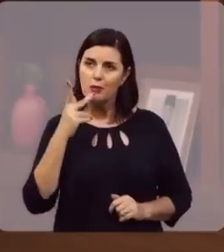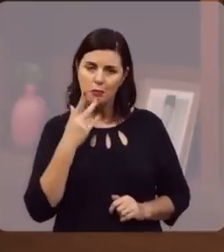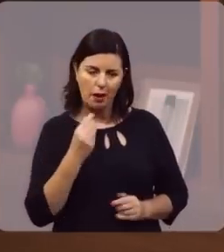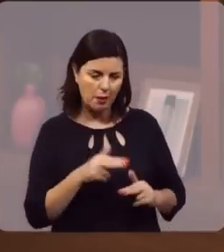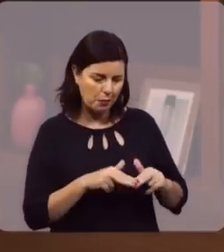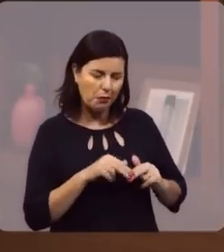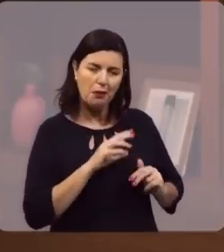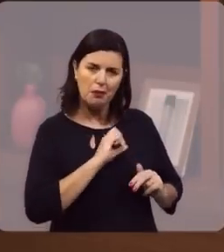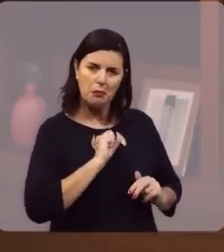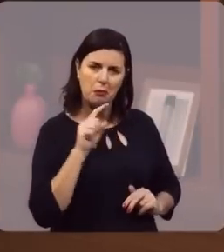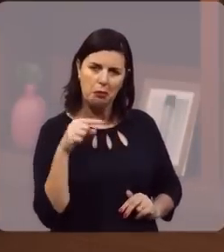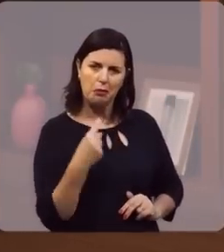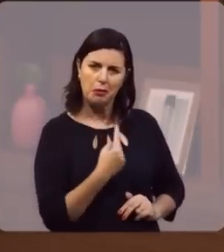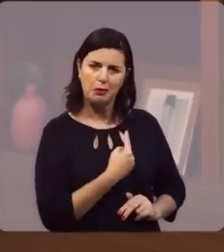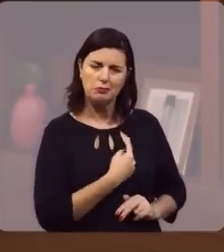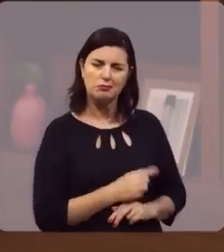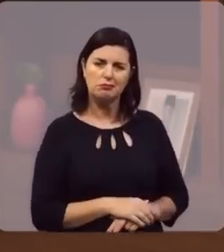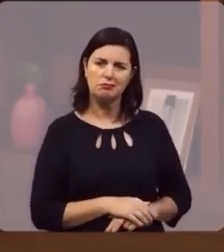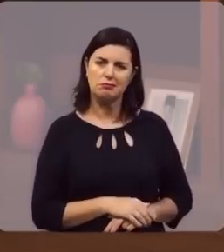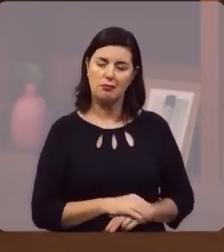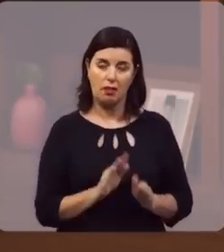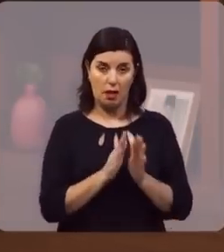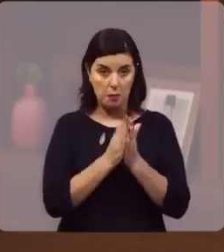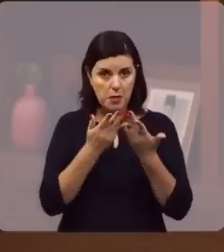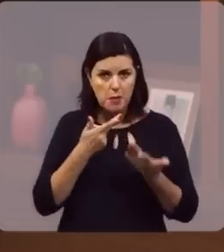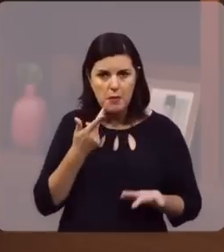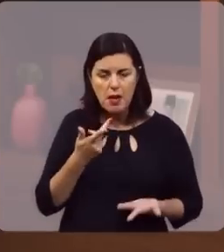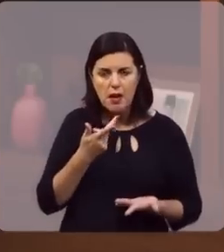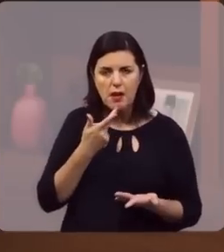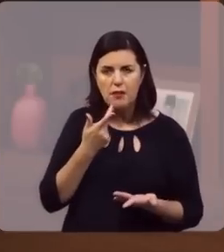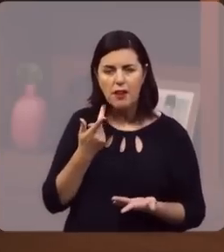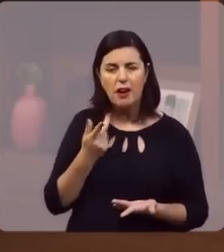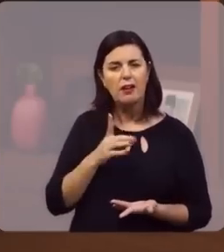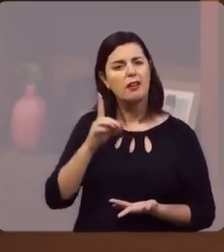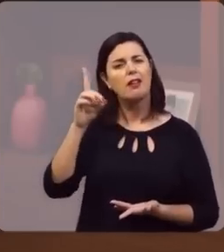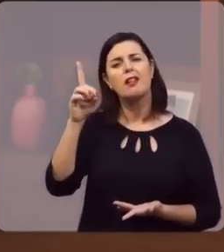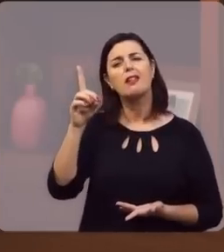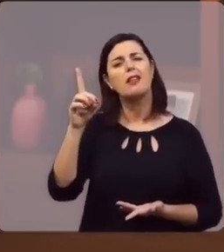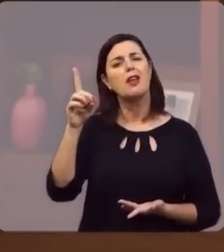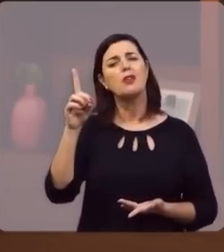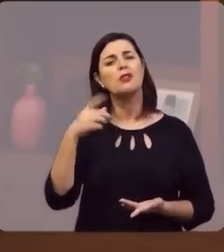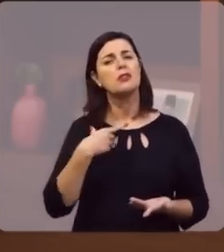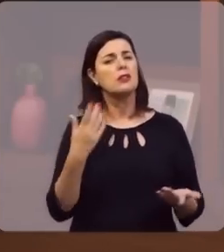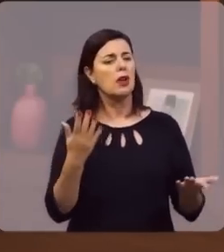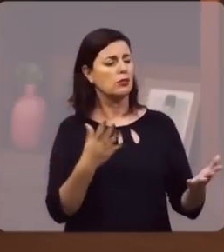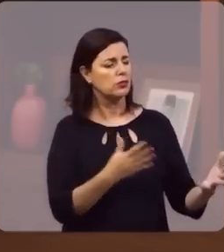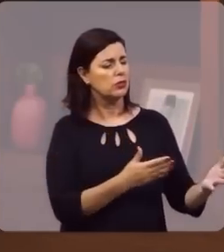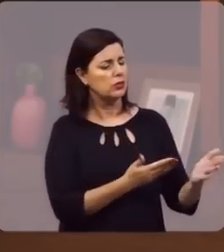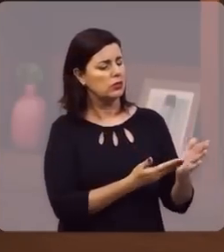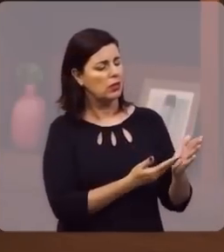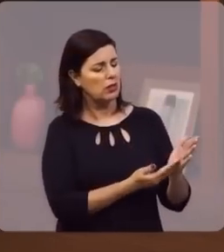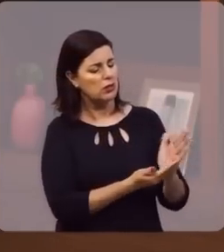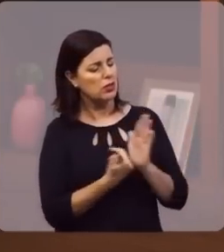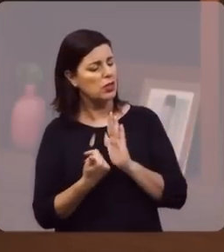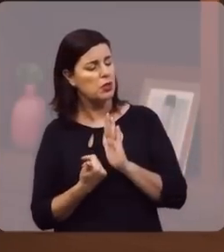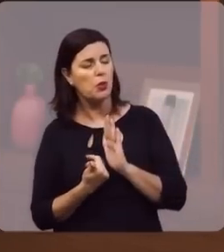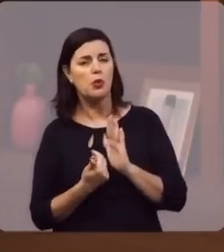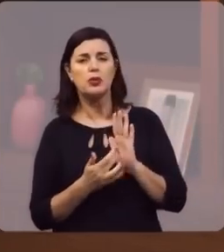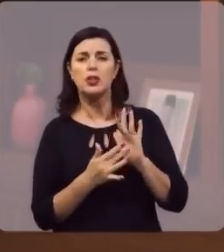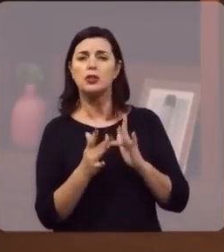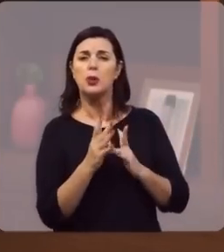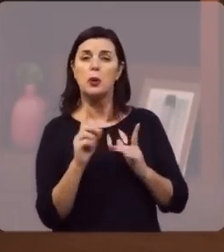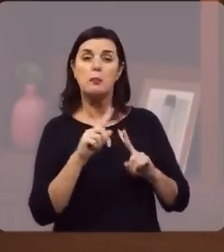por amor que diz a Bíblia que Deus não poupou seu próprio filho antes por todos nós o